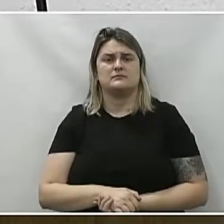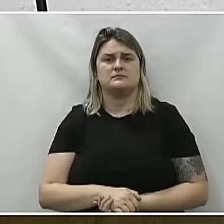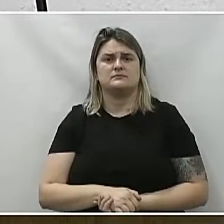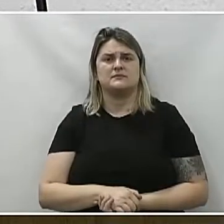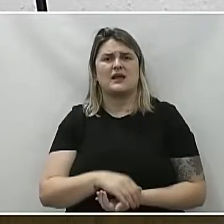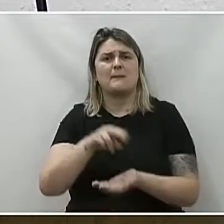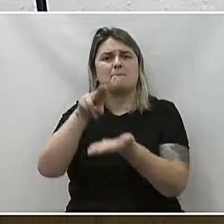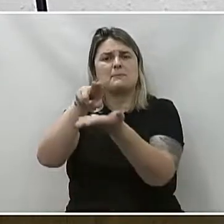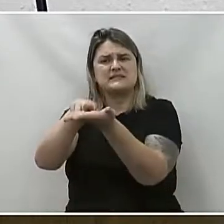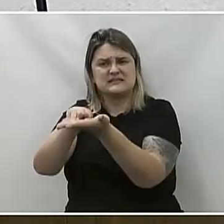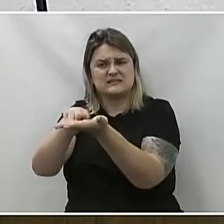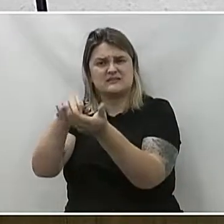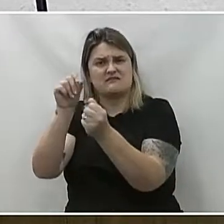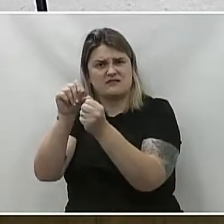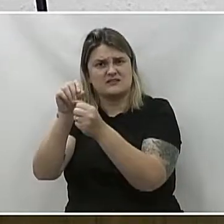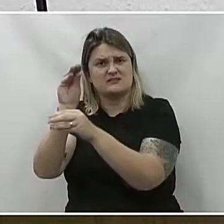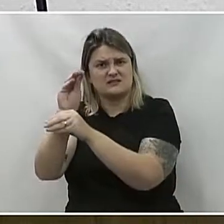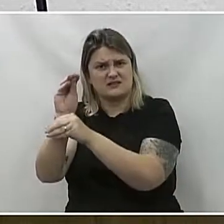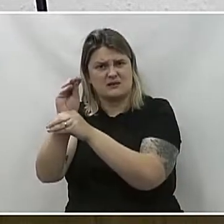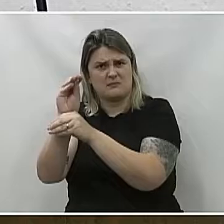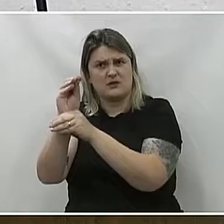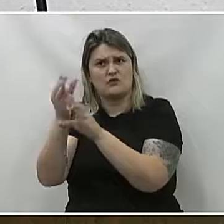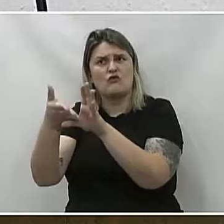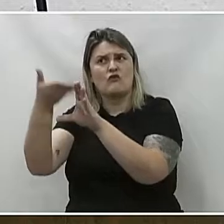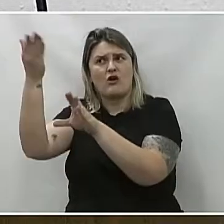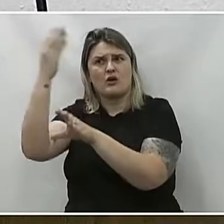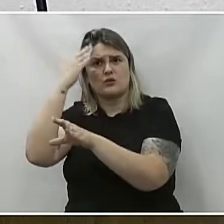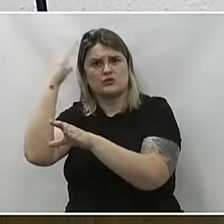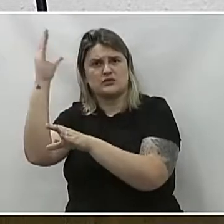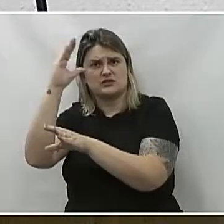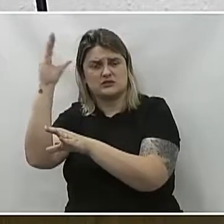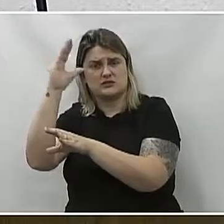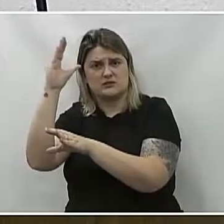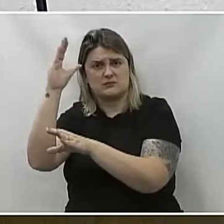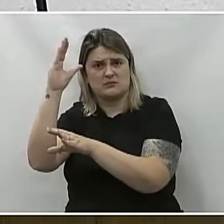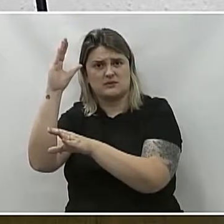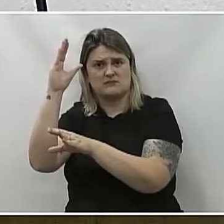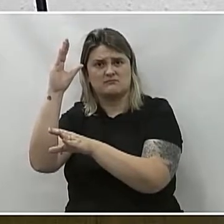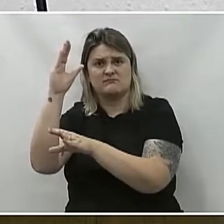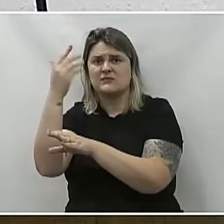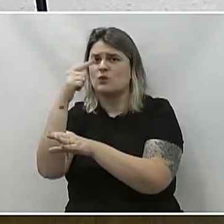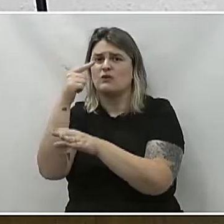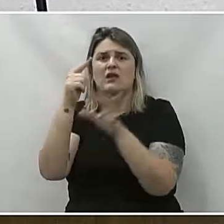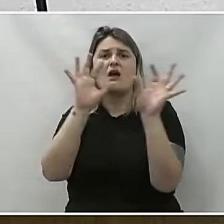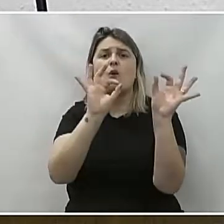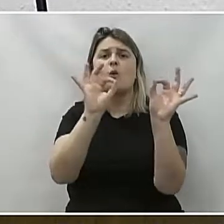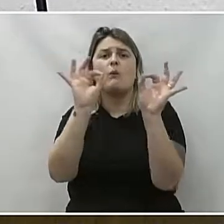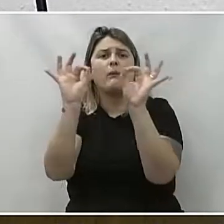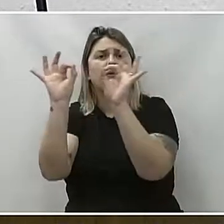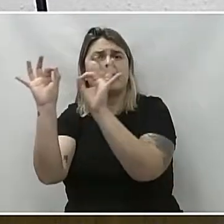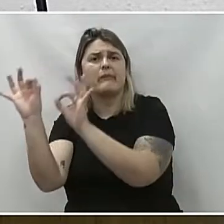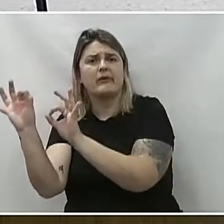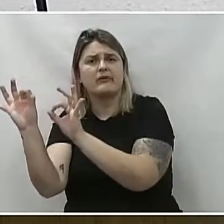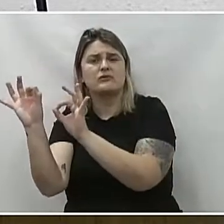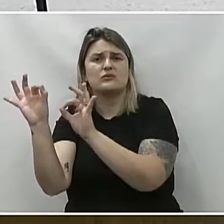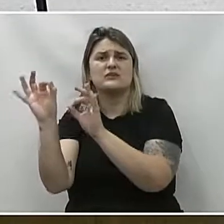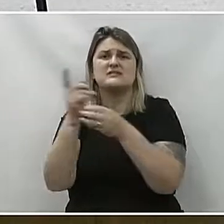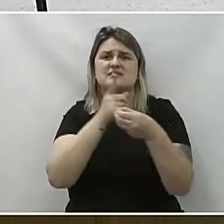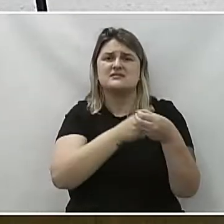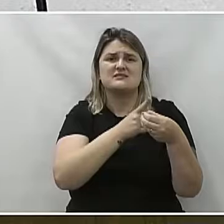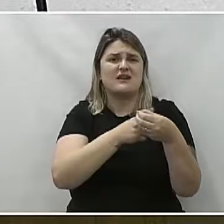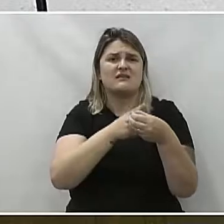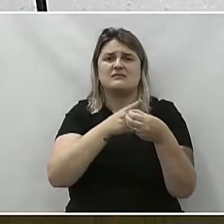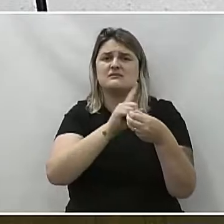Os pacientes que estão fazendo tratamento externo, em certa forma, estão desassistidos pelo município em